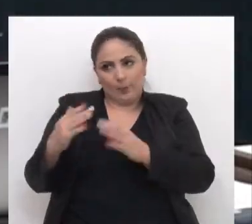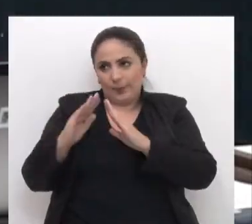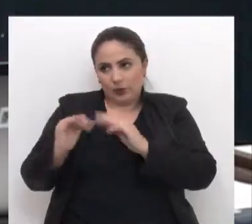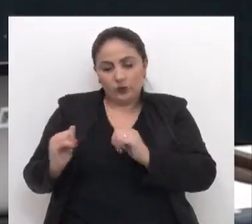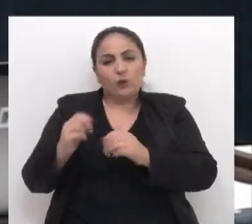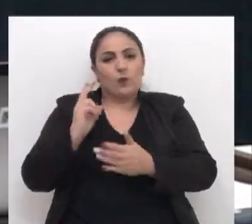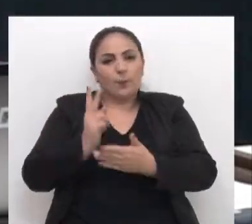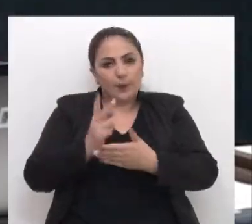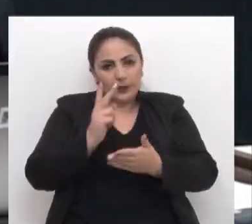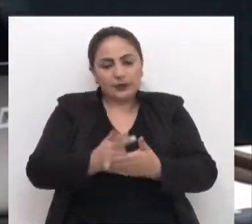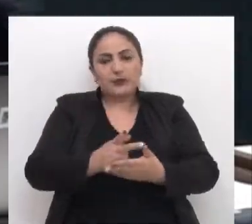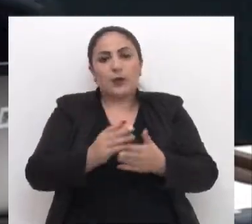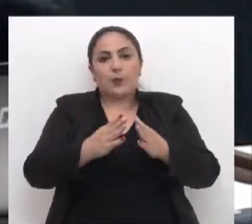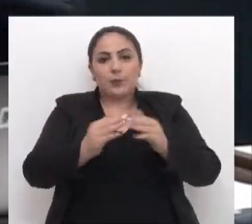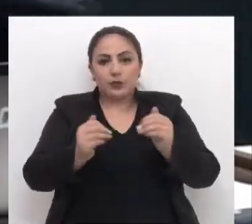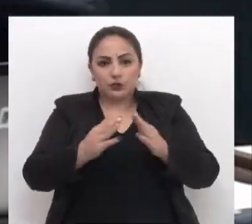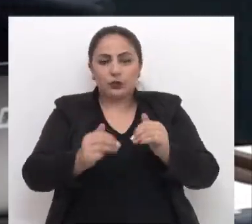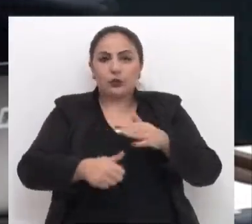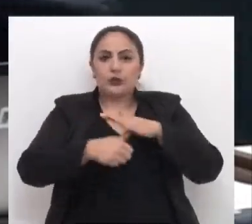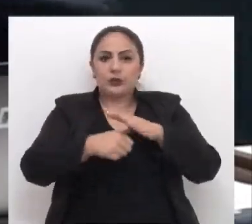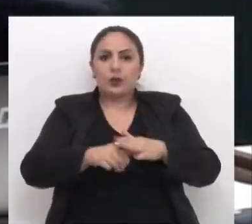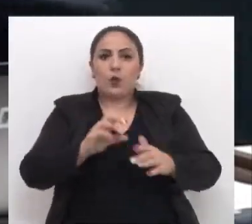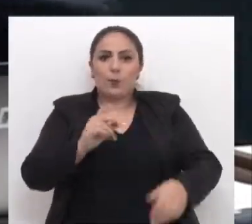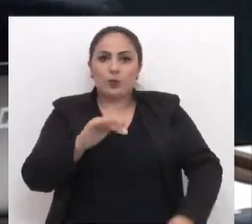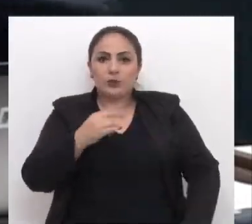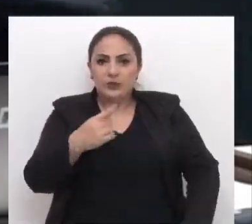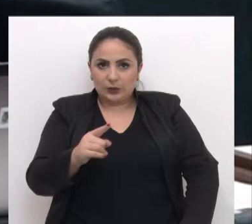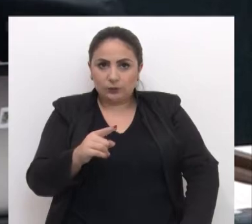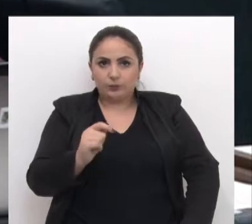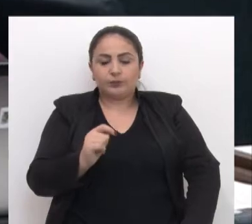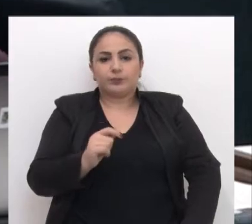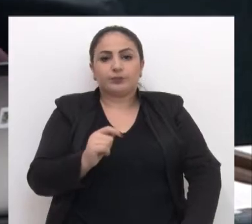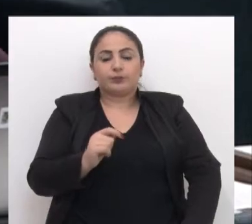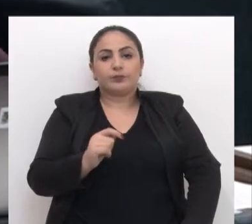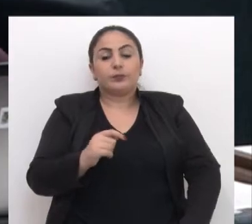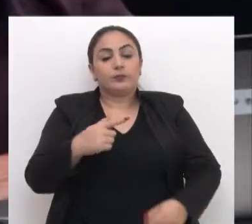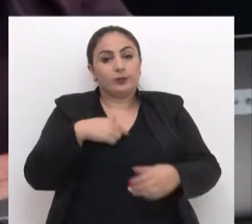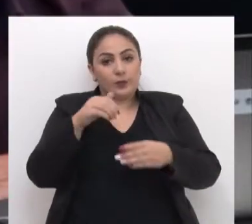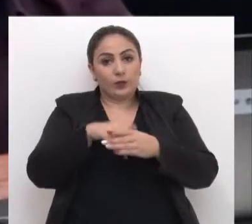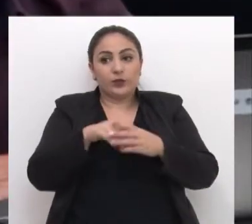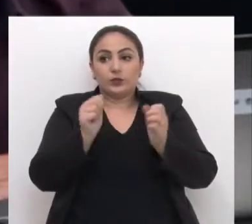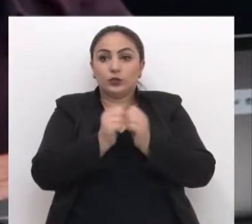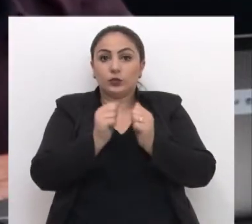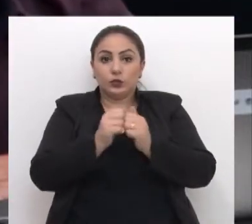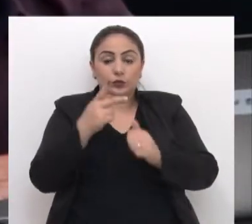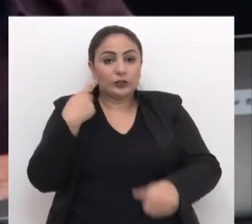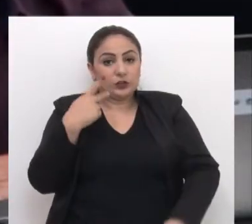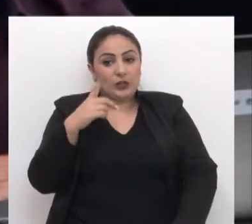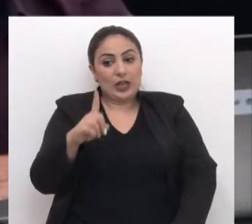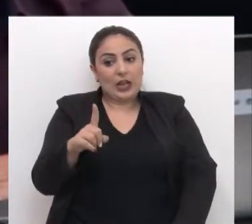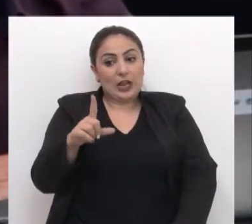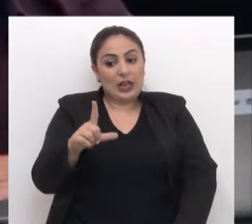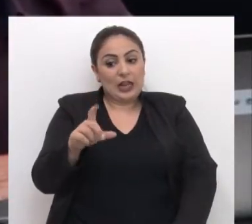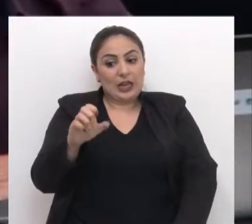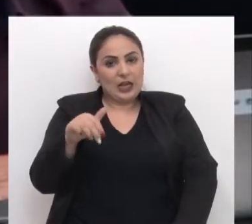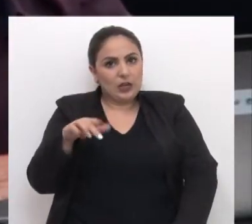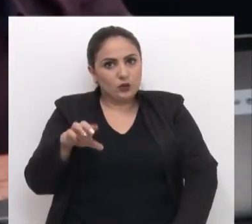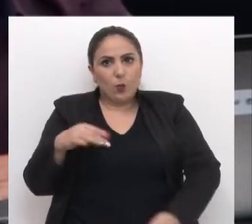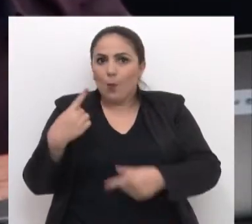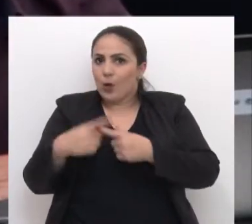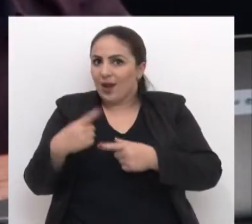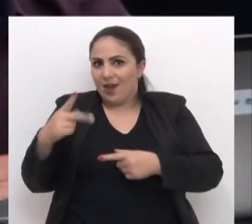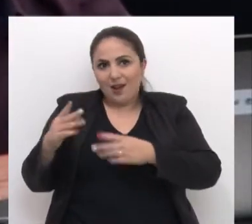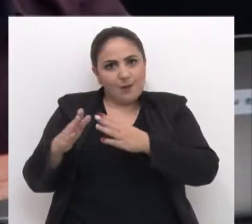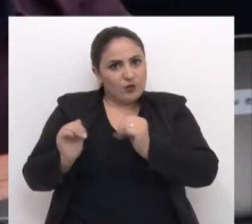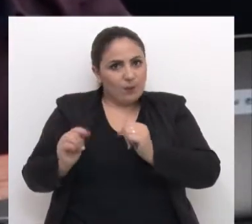o seu pedido, manter o apelo do líder da oposição pela derrubada do veto. Eu votei junto com o vereador Leandro, a